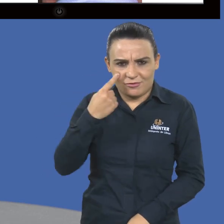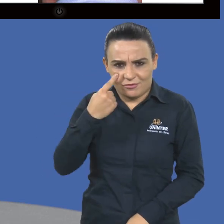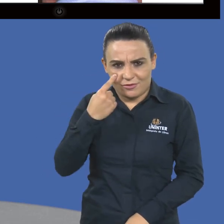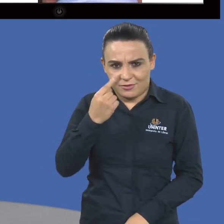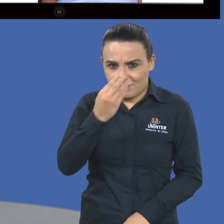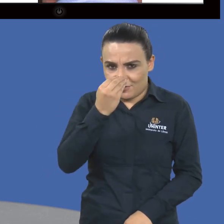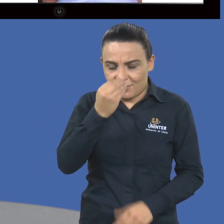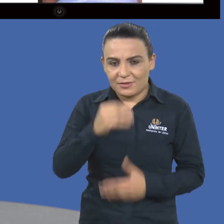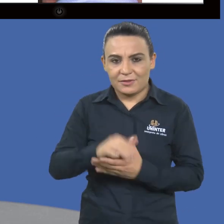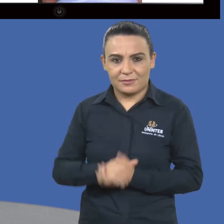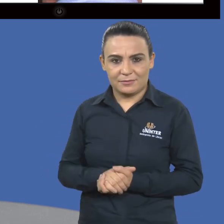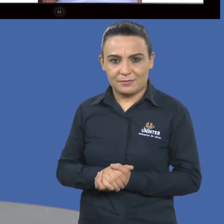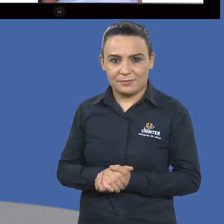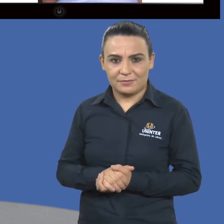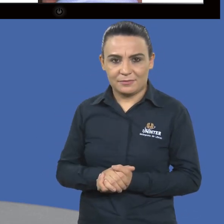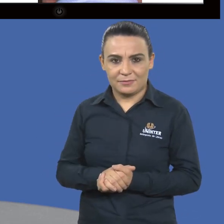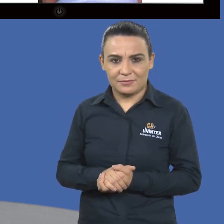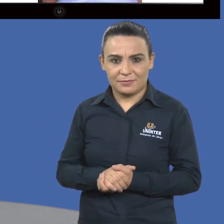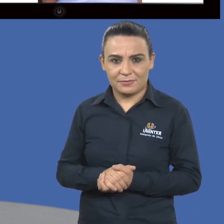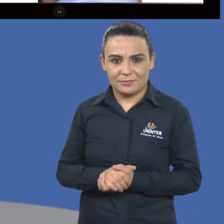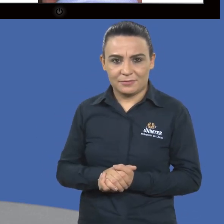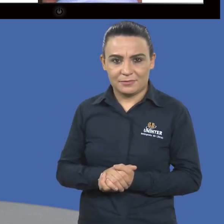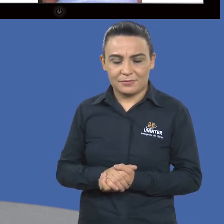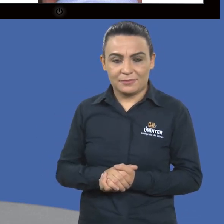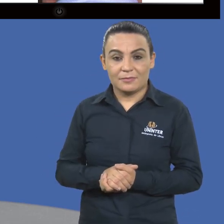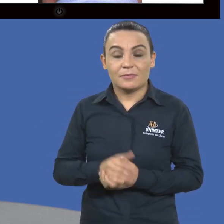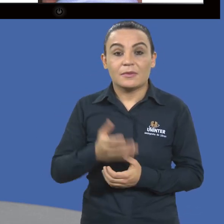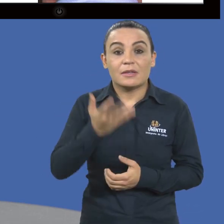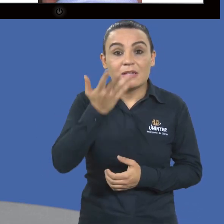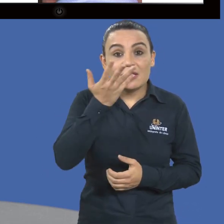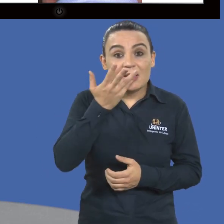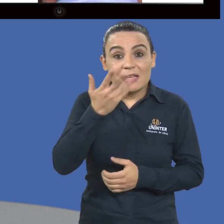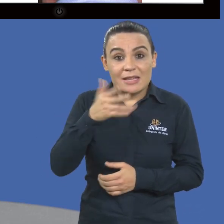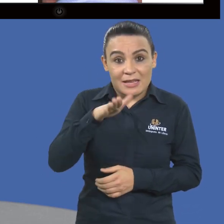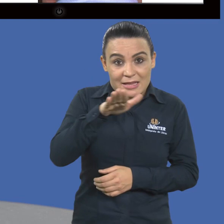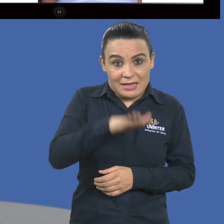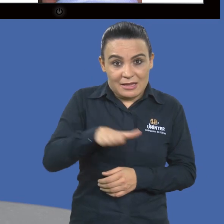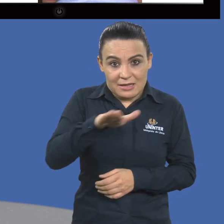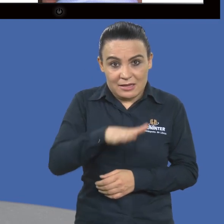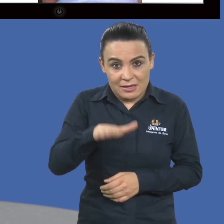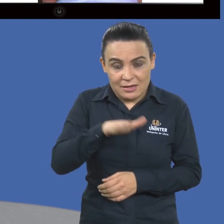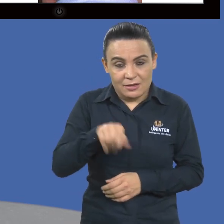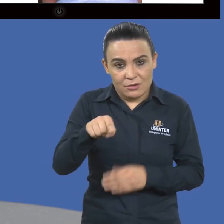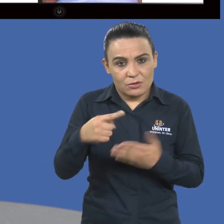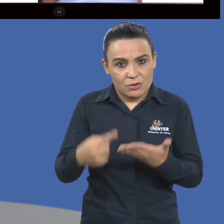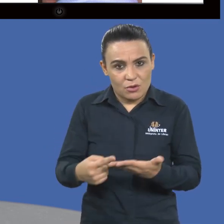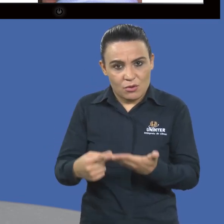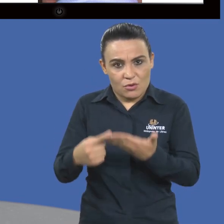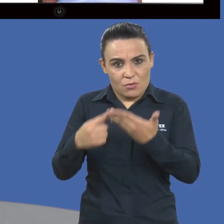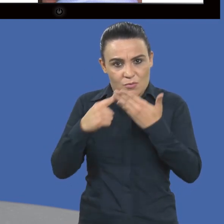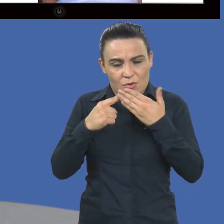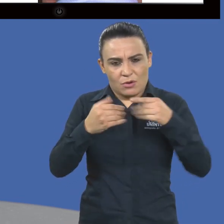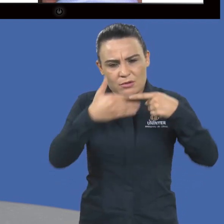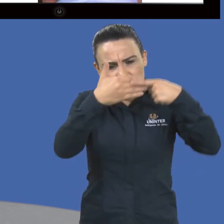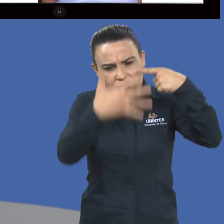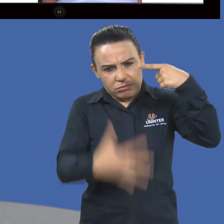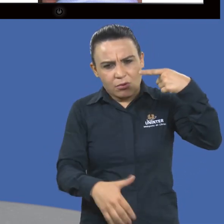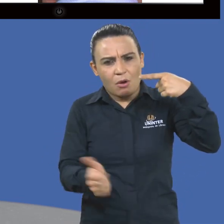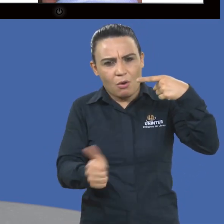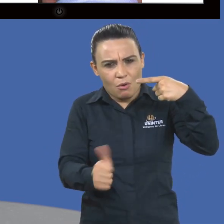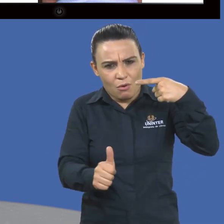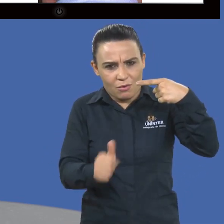pouquinho maior, né? E nós vamos encontrar nessas crianças não só os